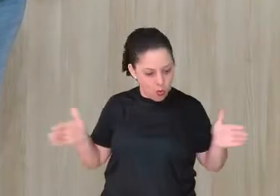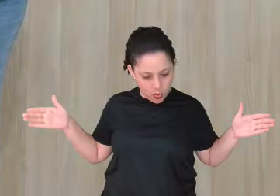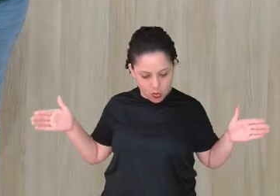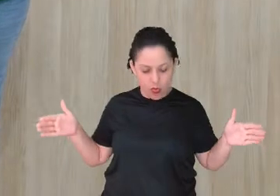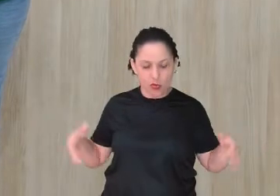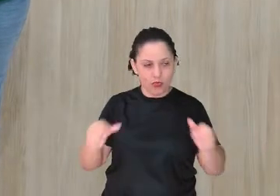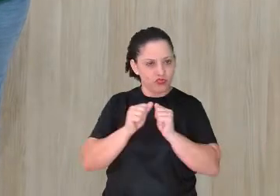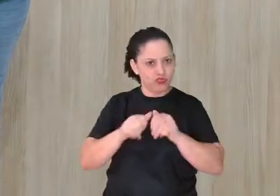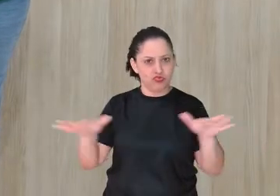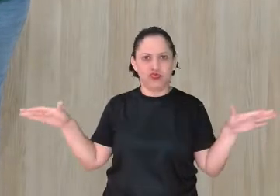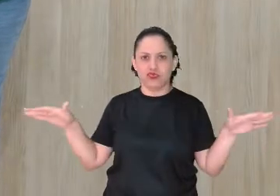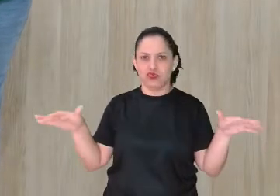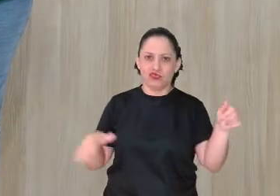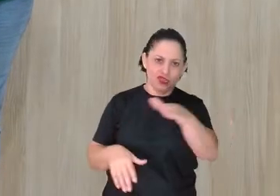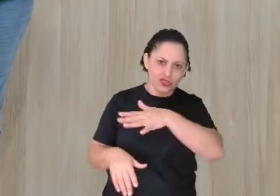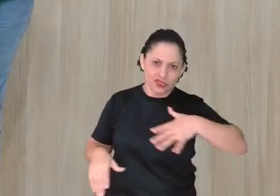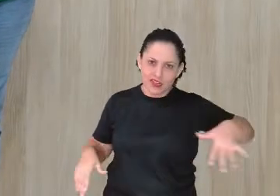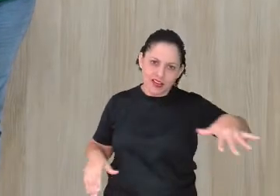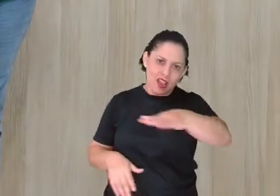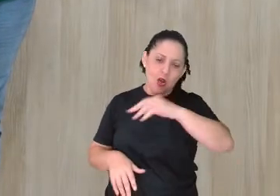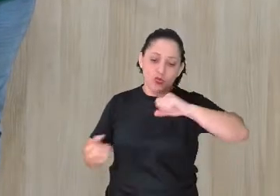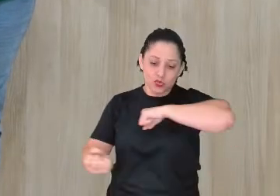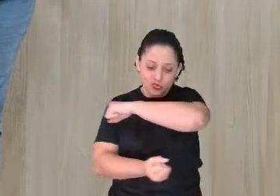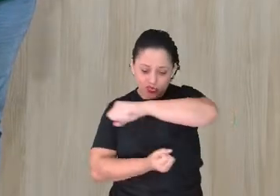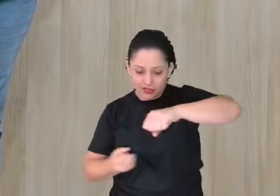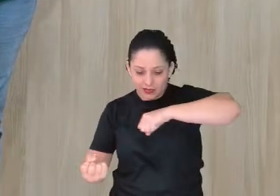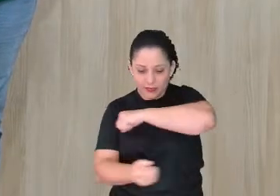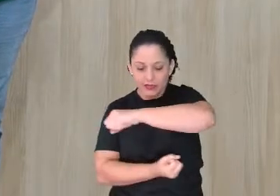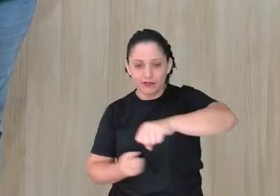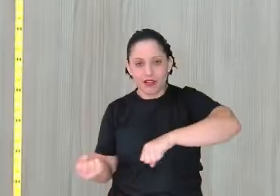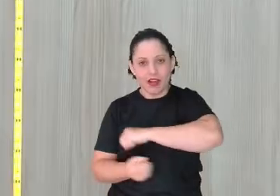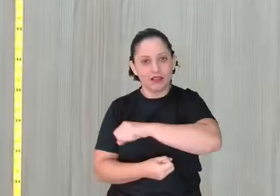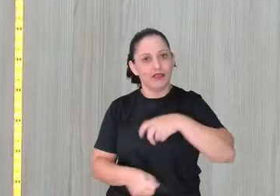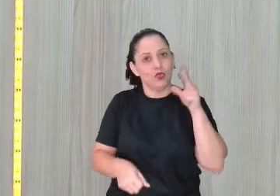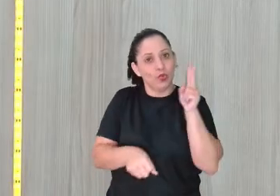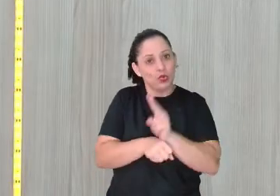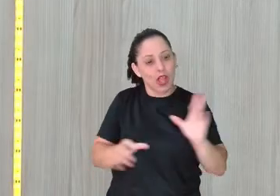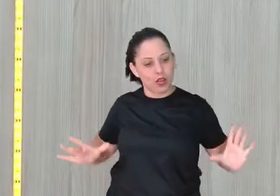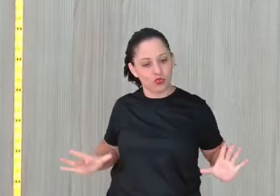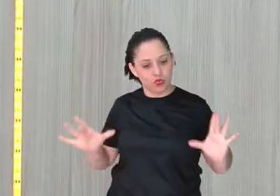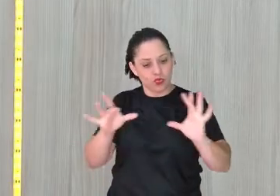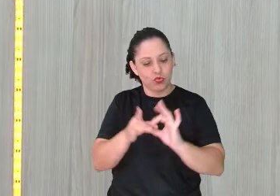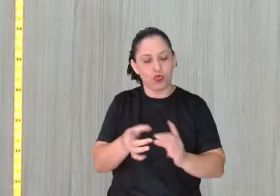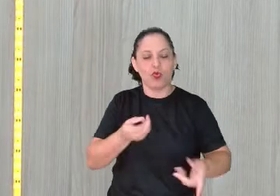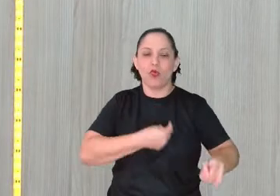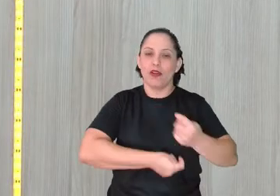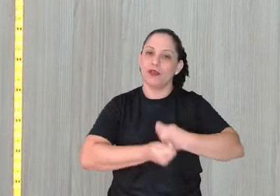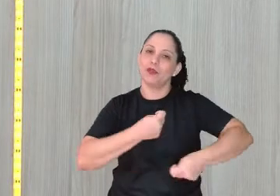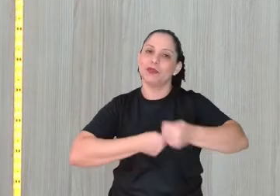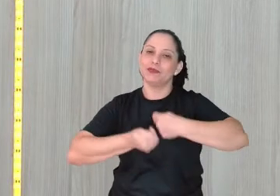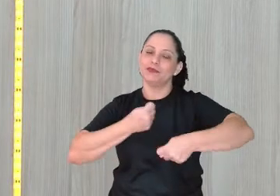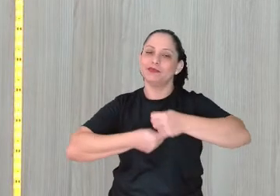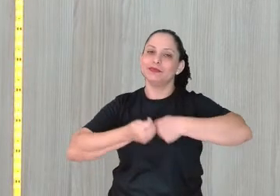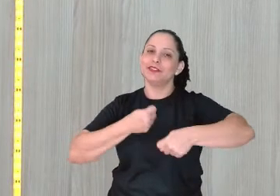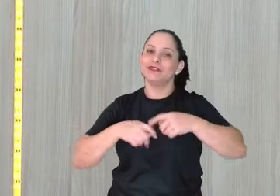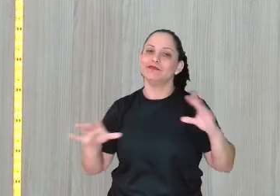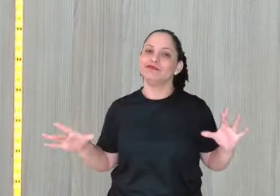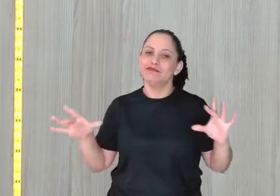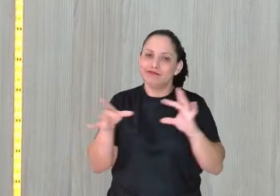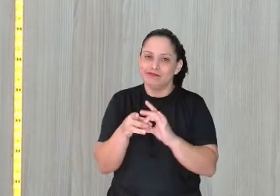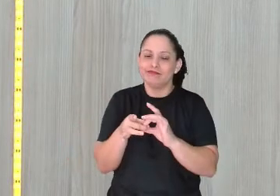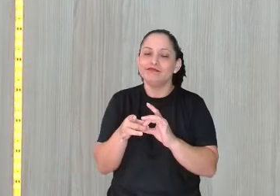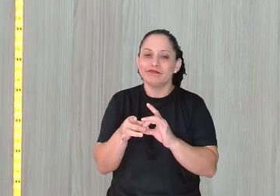os aspectos, né? Sustentável, né? Um crescimento Exatamente. que a gente possa unir, que possa ter sustentabilidade, que